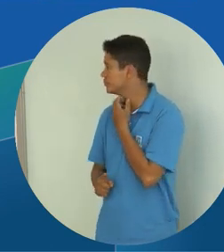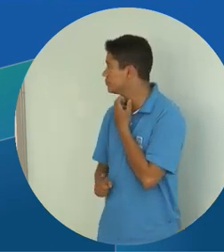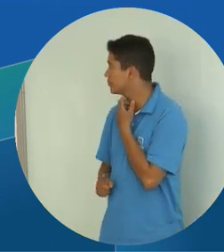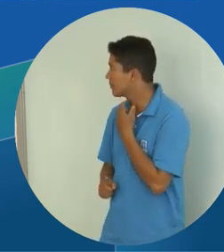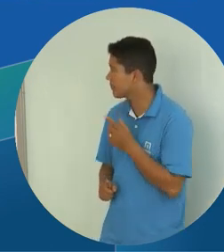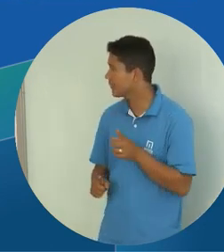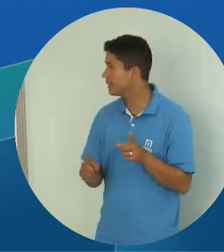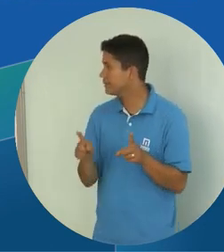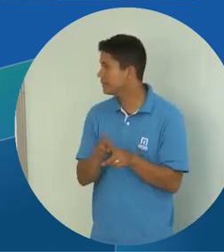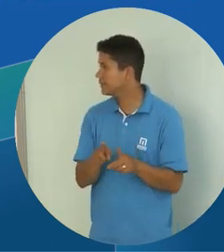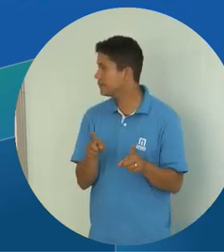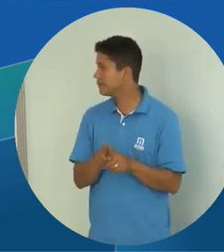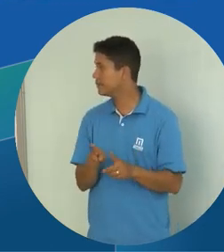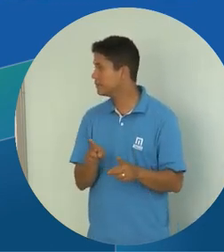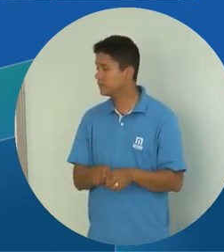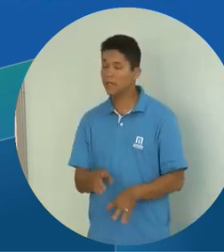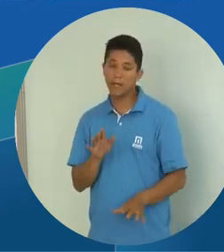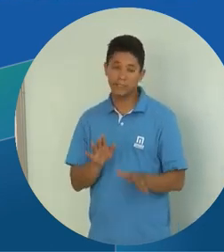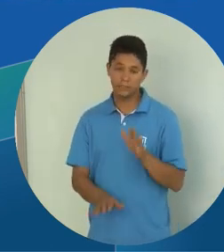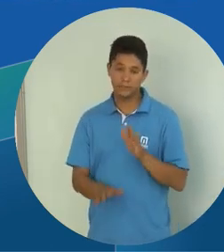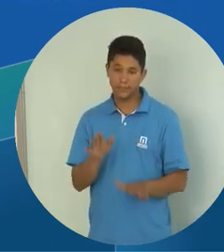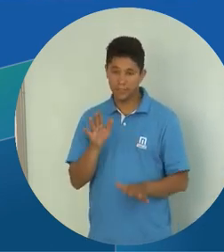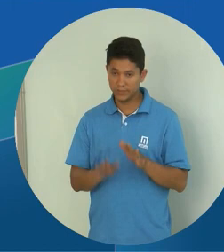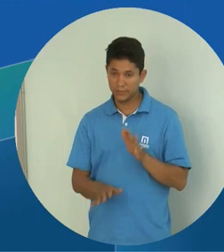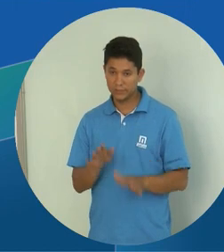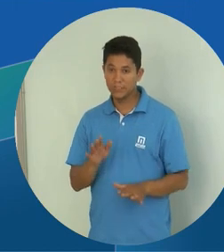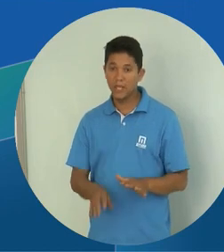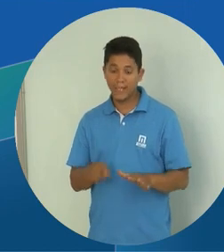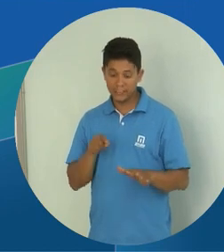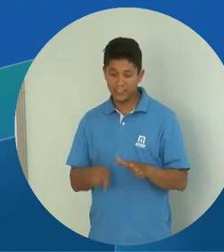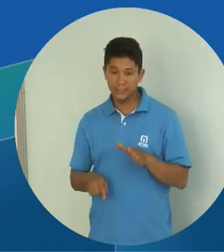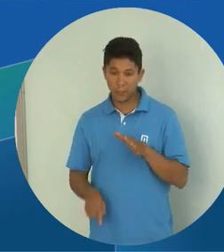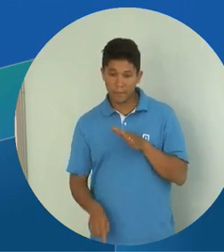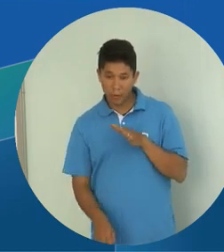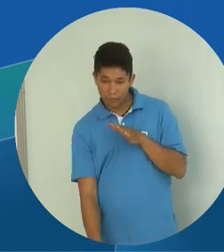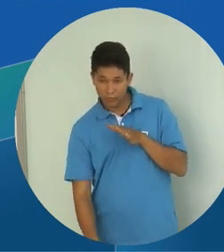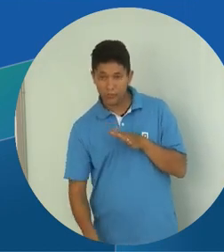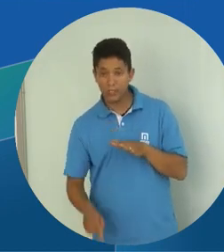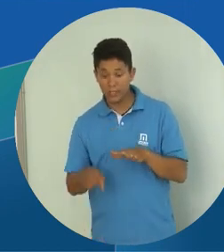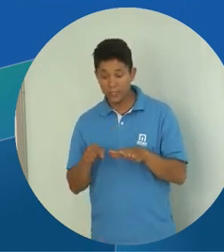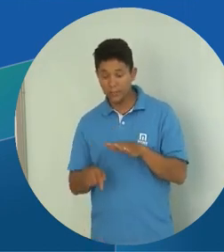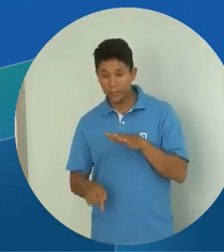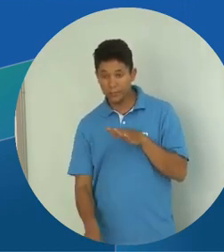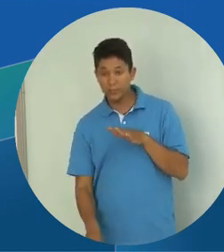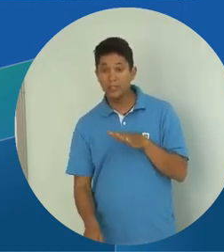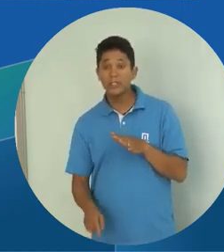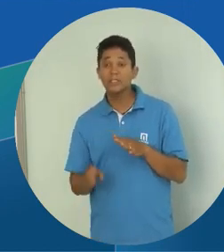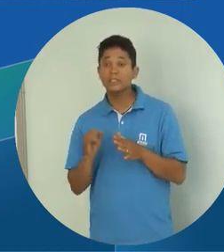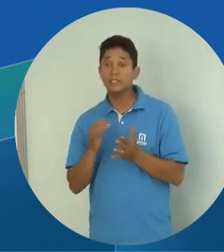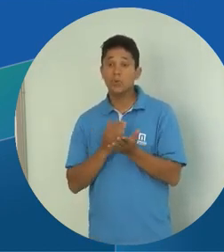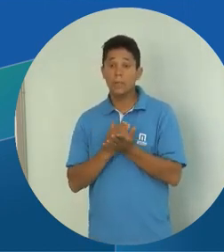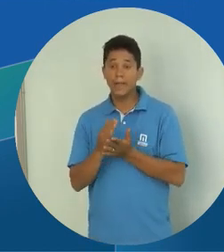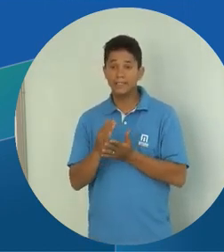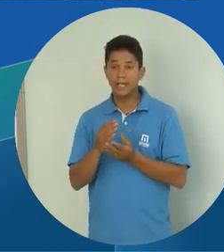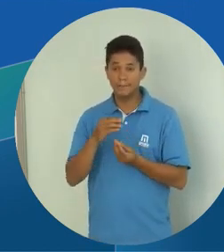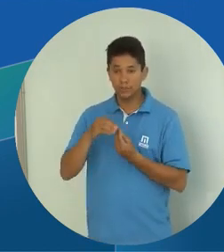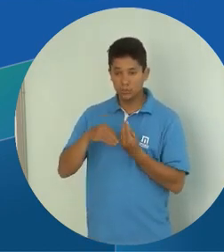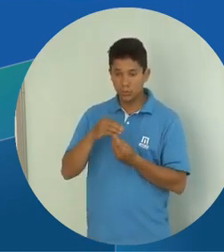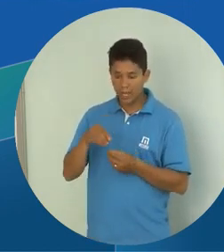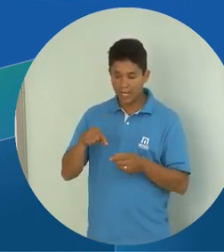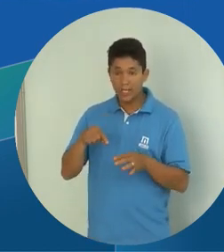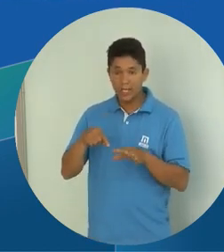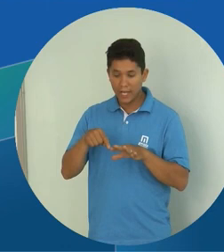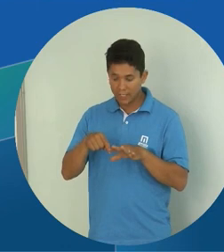assim, em muitas das vezes, em injeções profundas igual a essa, se você começa a misturar no bico o produto, o